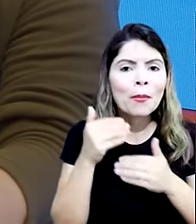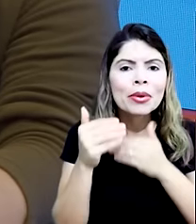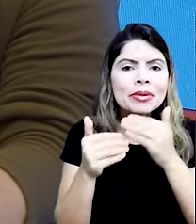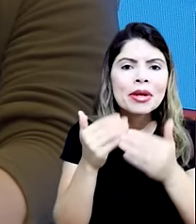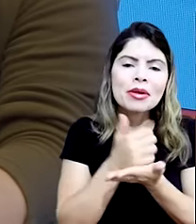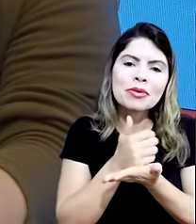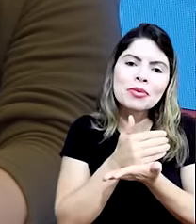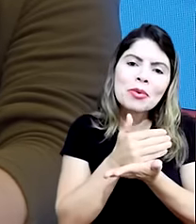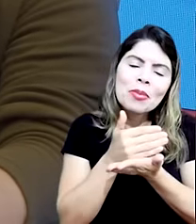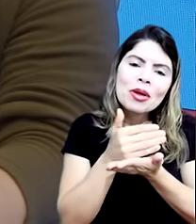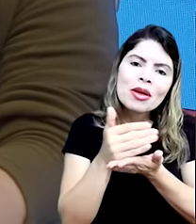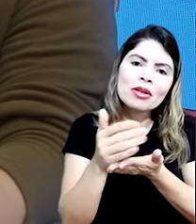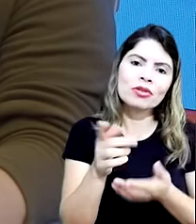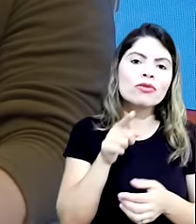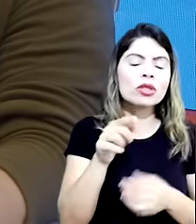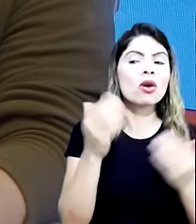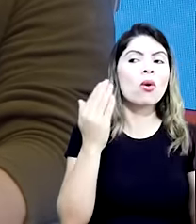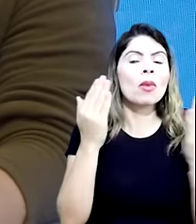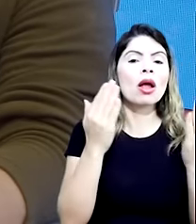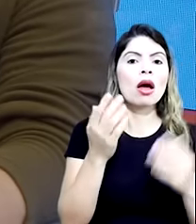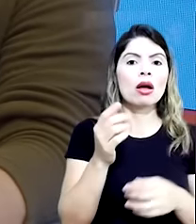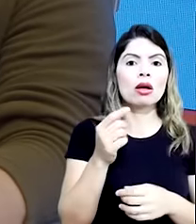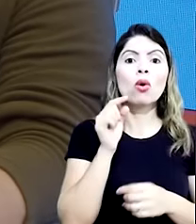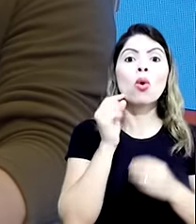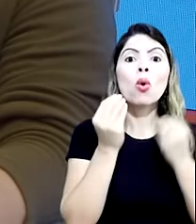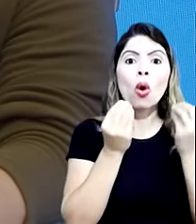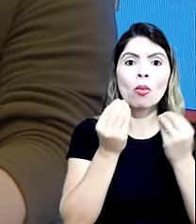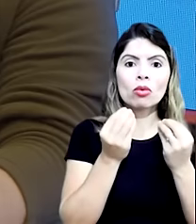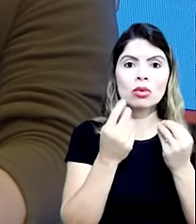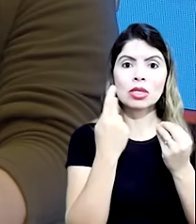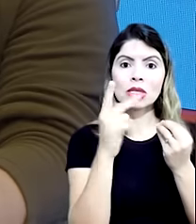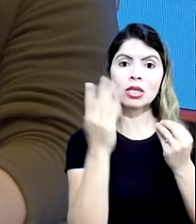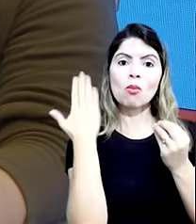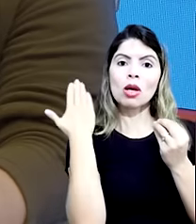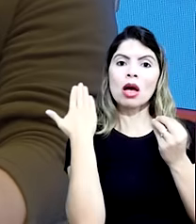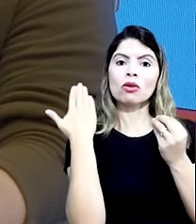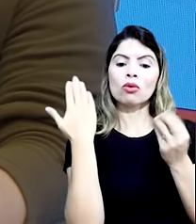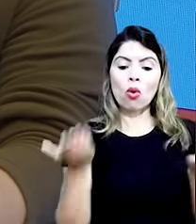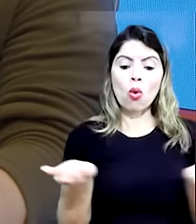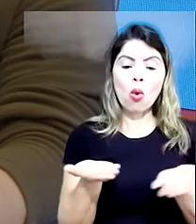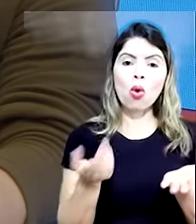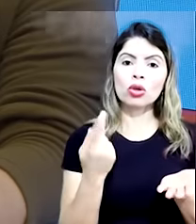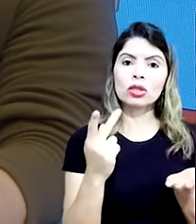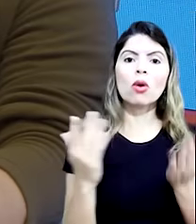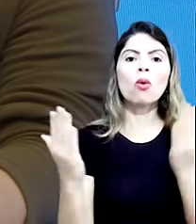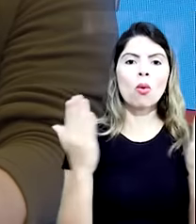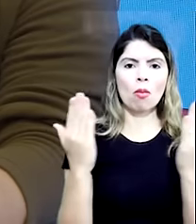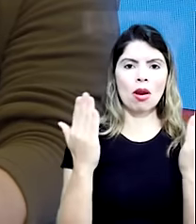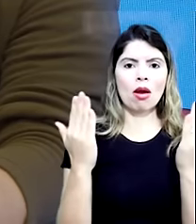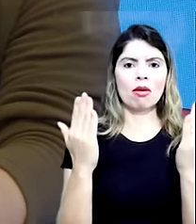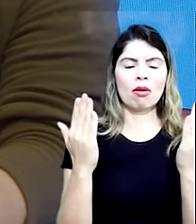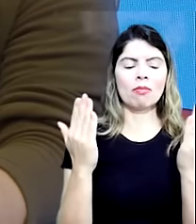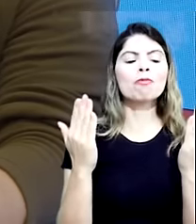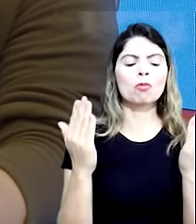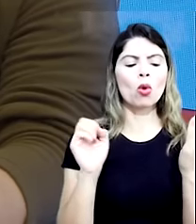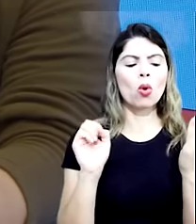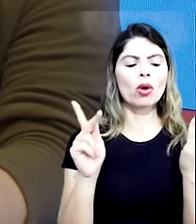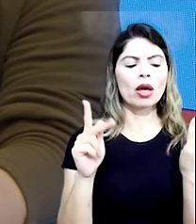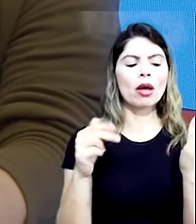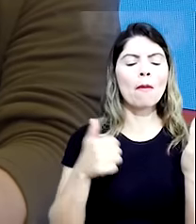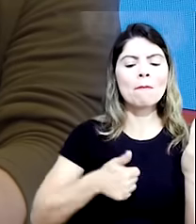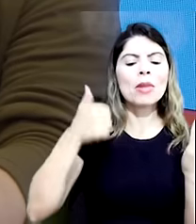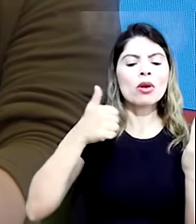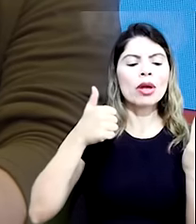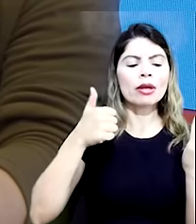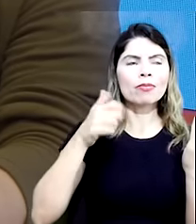mesmo então vamos pô Hoje eu estou melhor que ontem o que que eu vou poder fazer amanhã para melhorar hoje então tô com esse déficit aqui ó